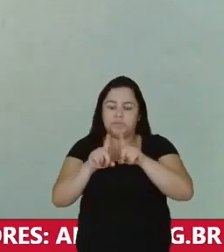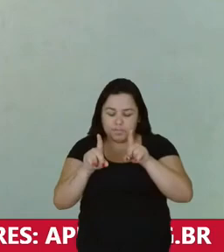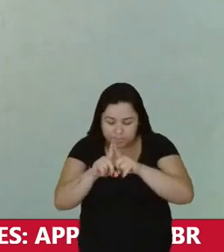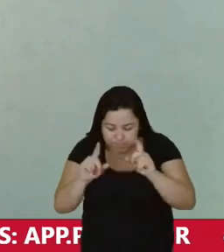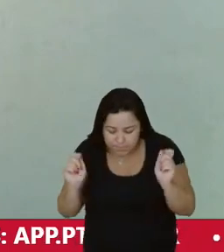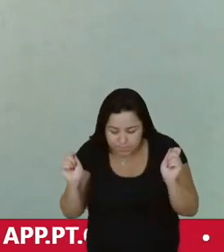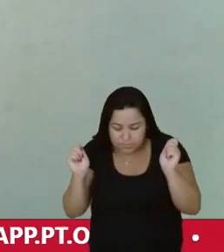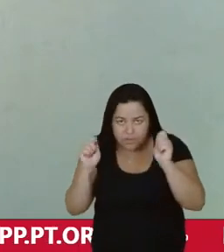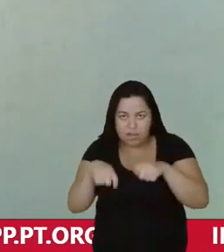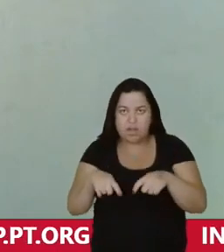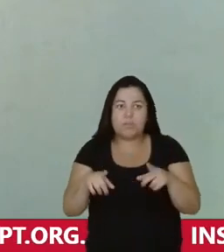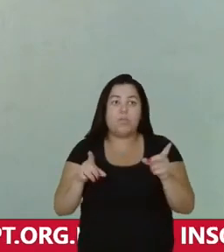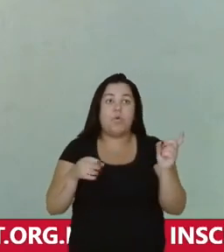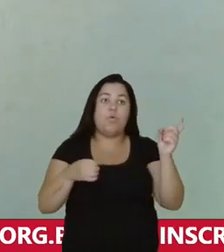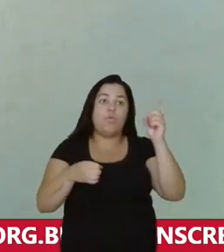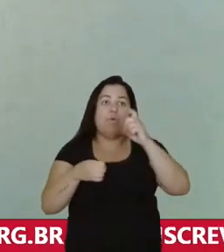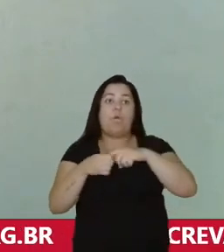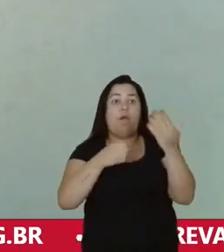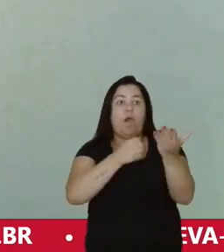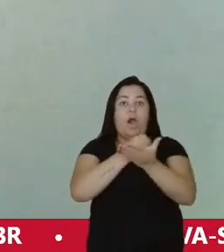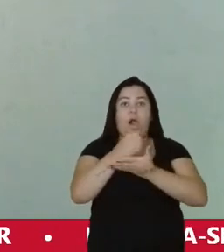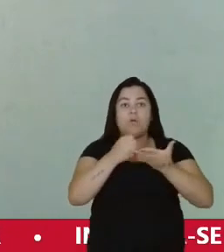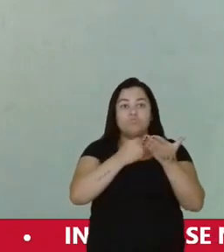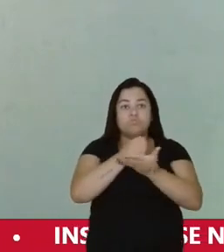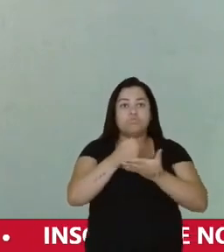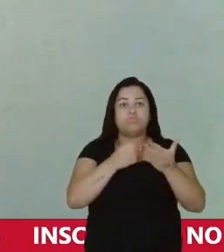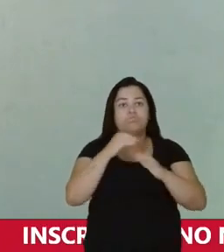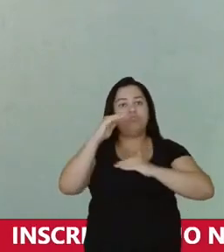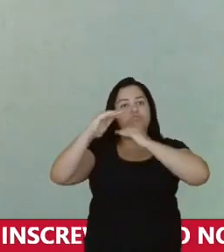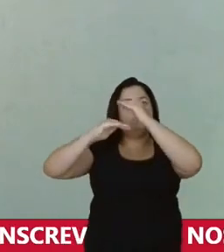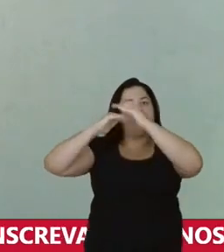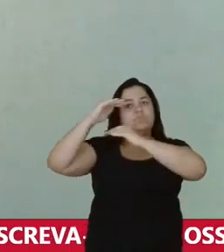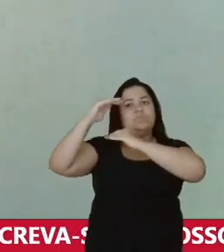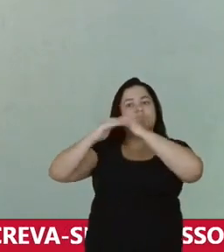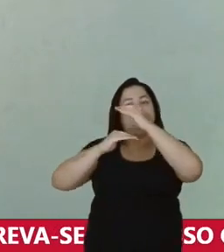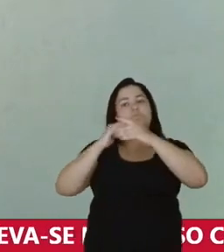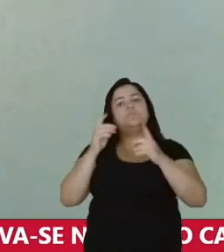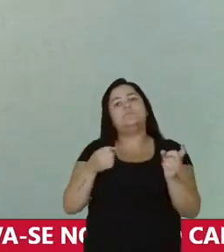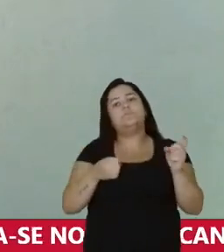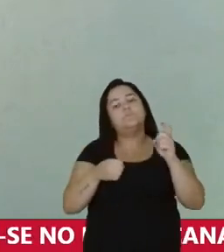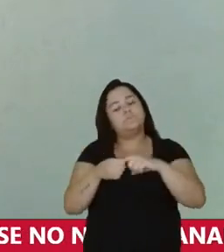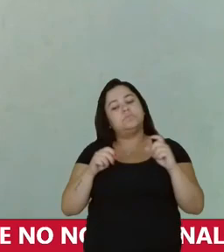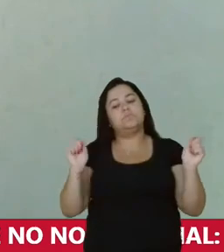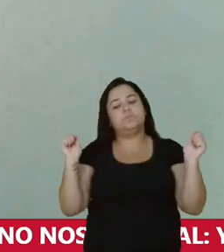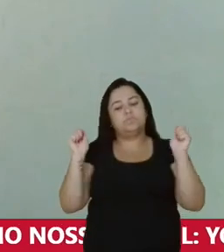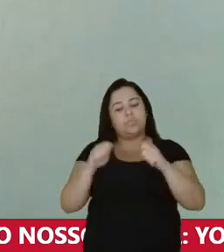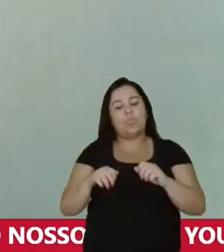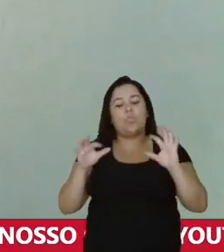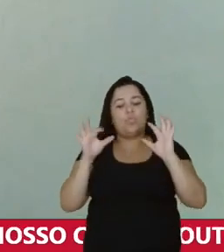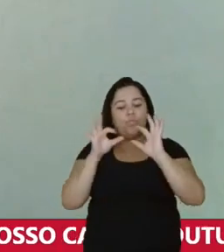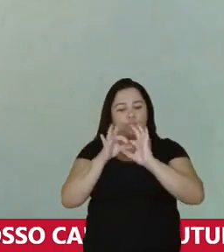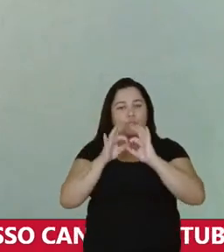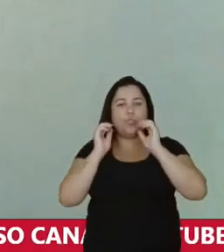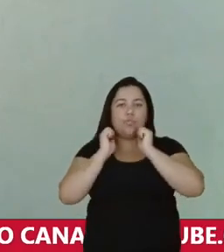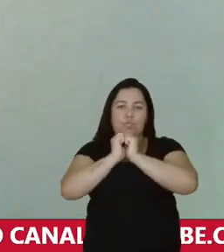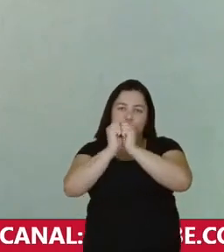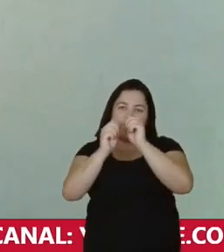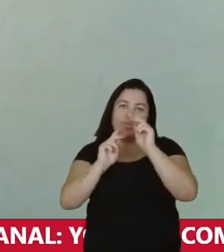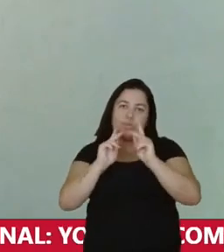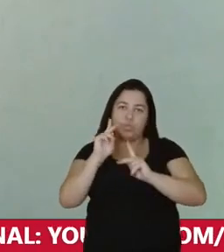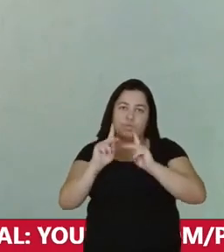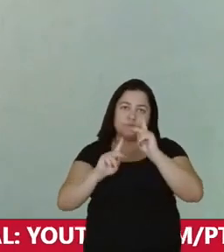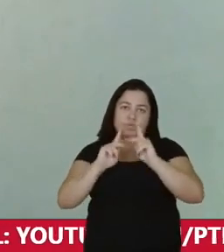realmente voltar às nossas bases, evoluir, voltar às raízes, e a gente precisa estar junto desses povos,